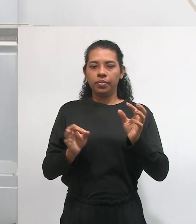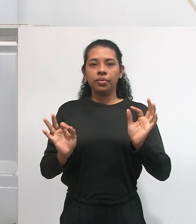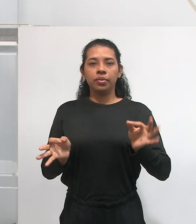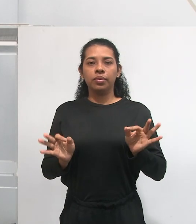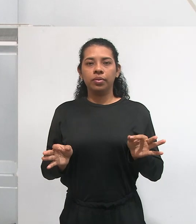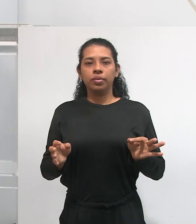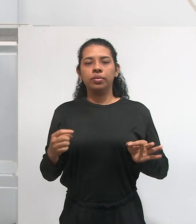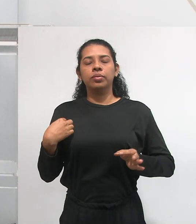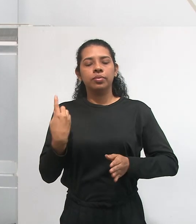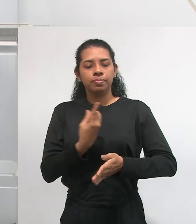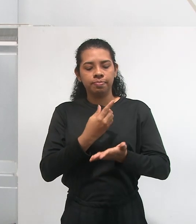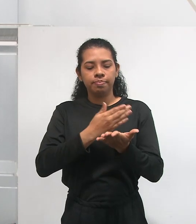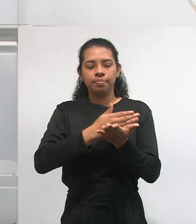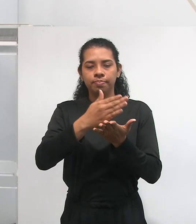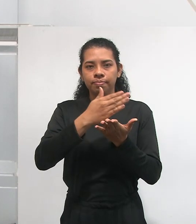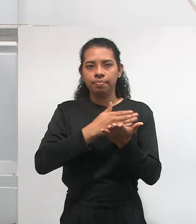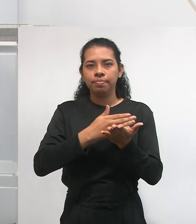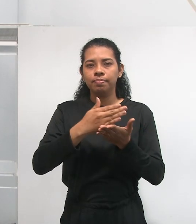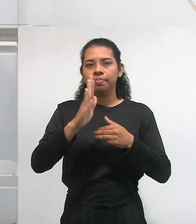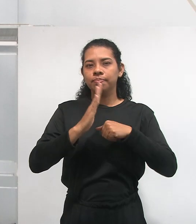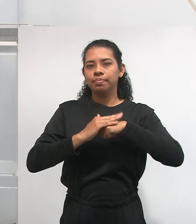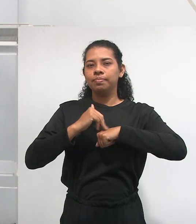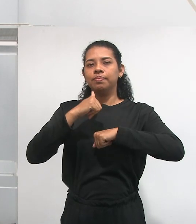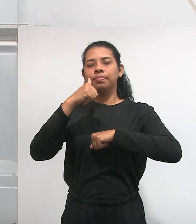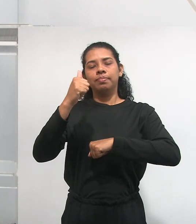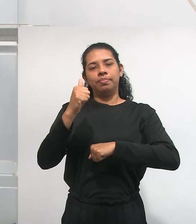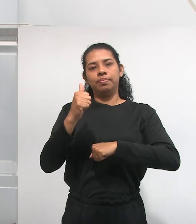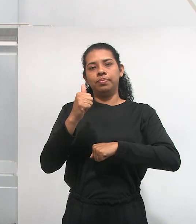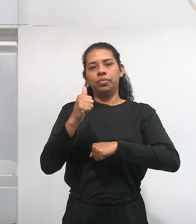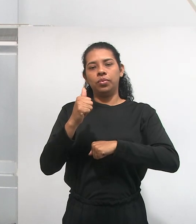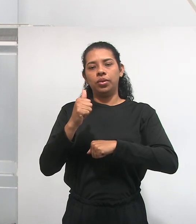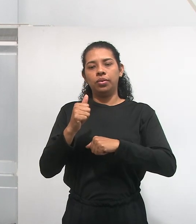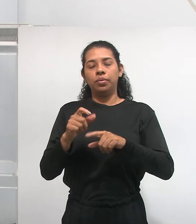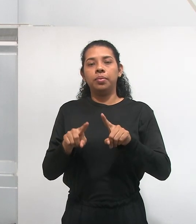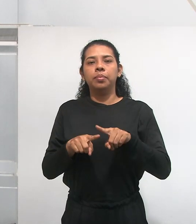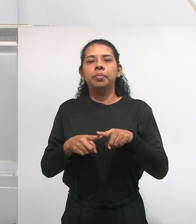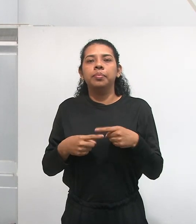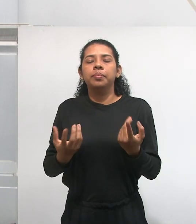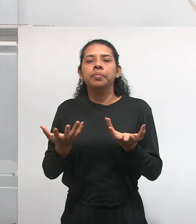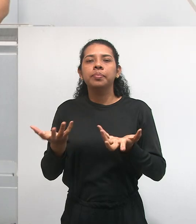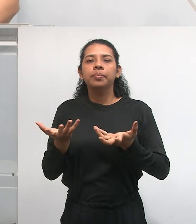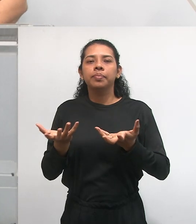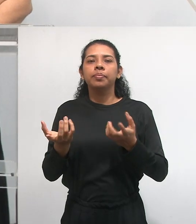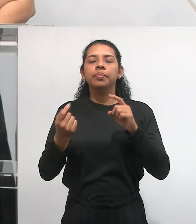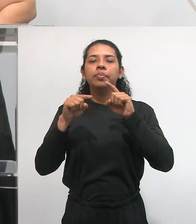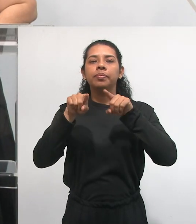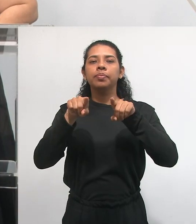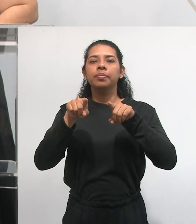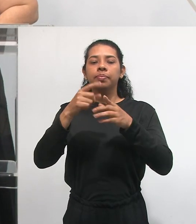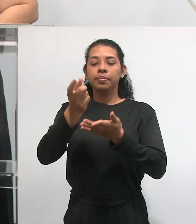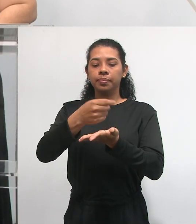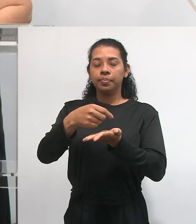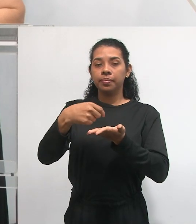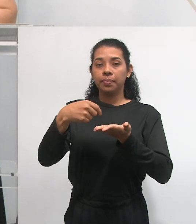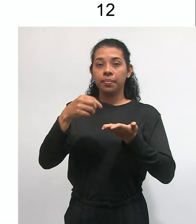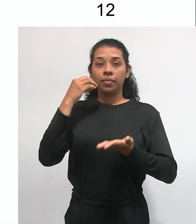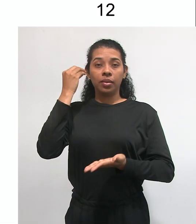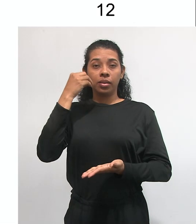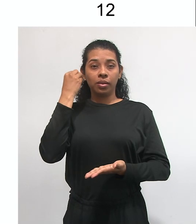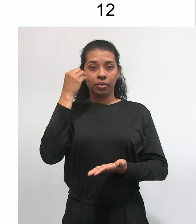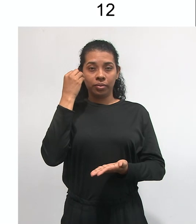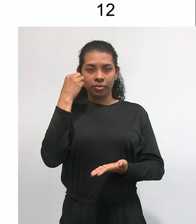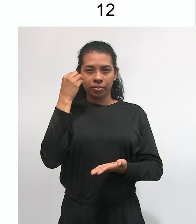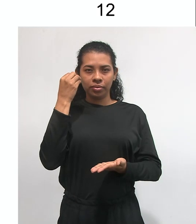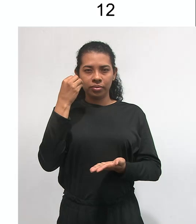Estadual de Minas Gerais. Então, nós vamos conversar também melhor sobre isso nos nossos encontros síncronos, mas eu quero que você escreva no seu relato